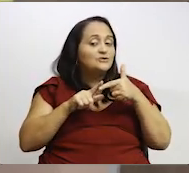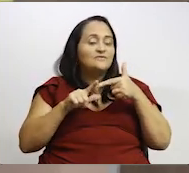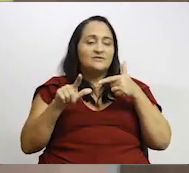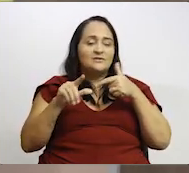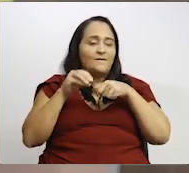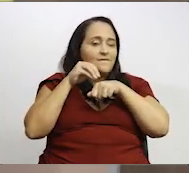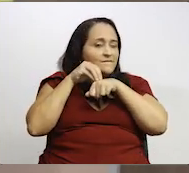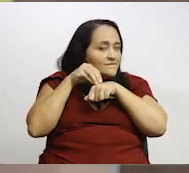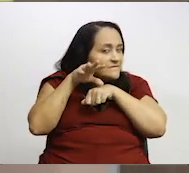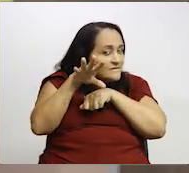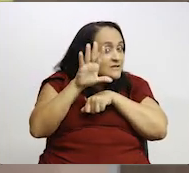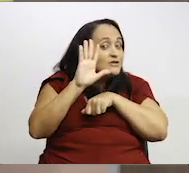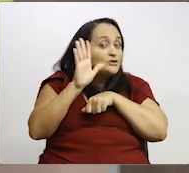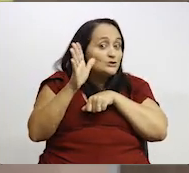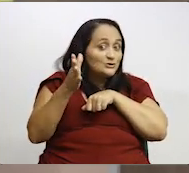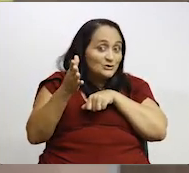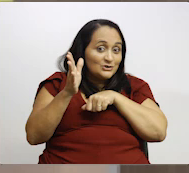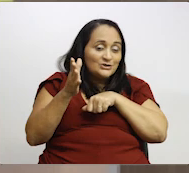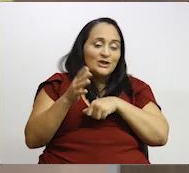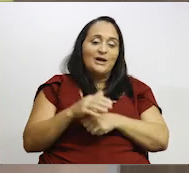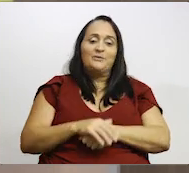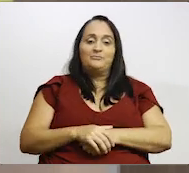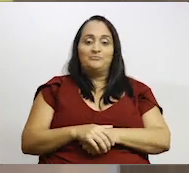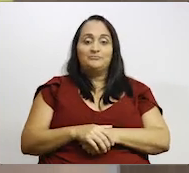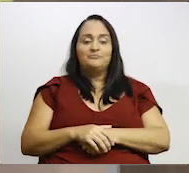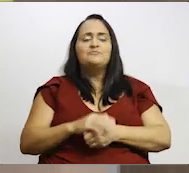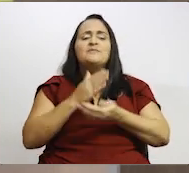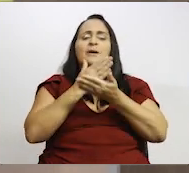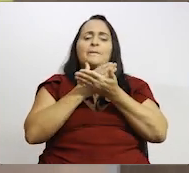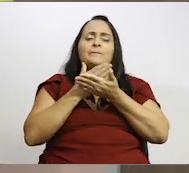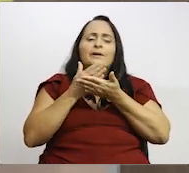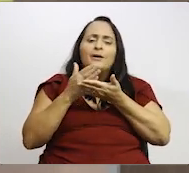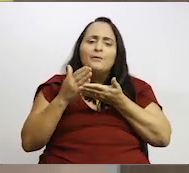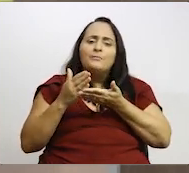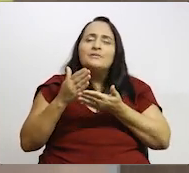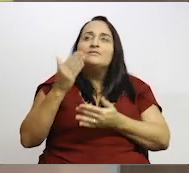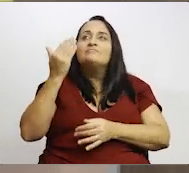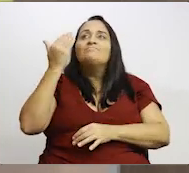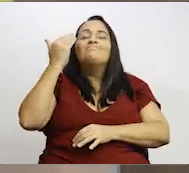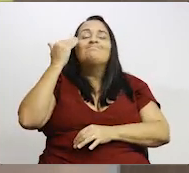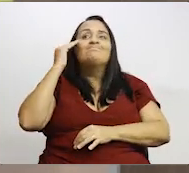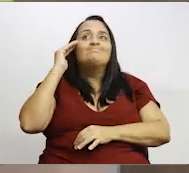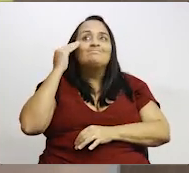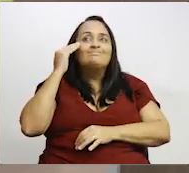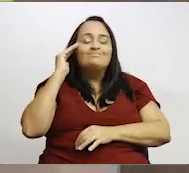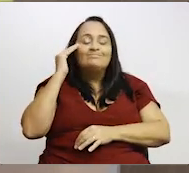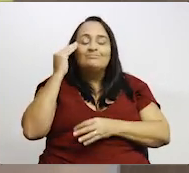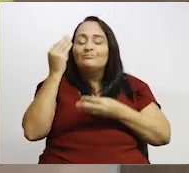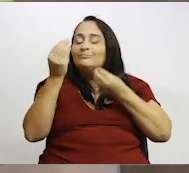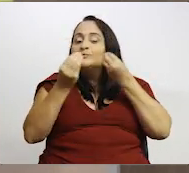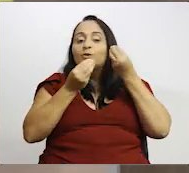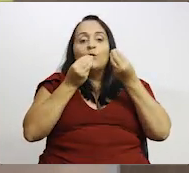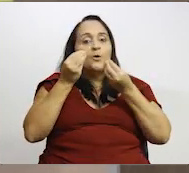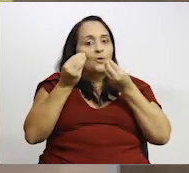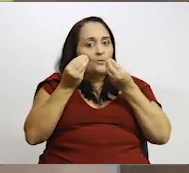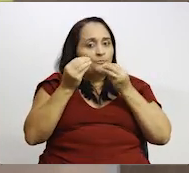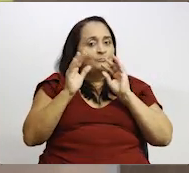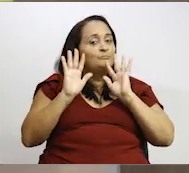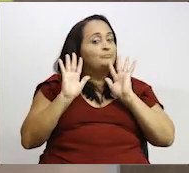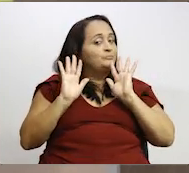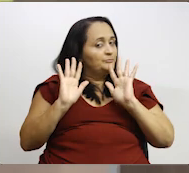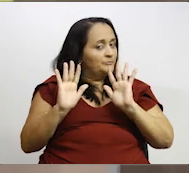spoiler. Bem, para começar de fato a entender frações, eu trouxe aqui